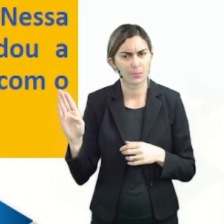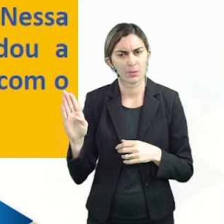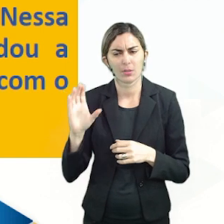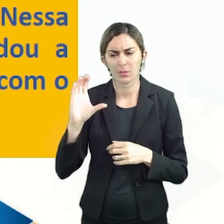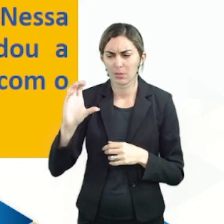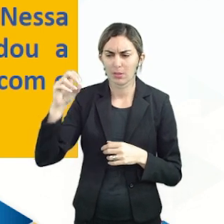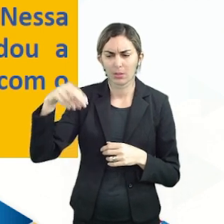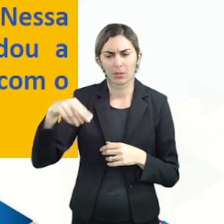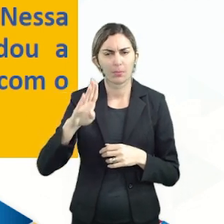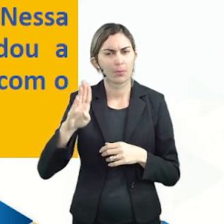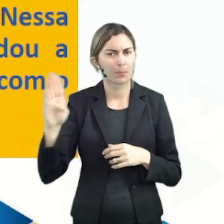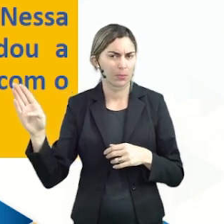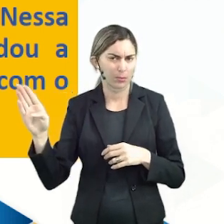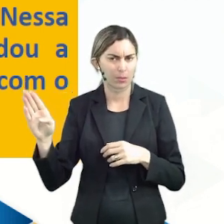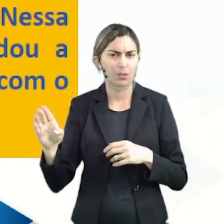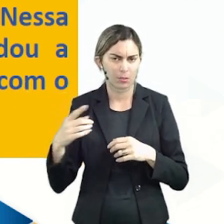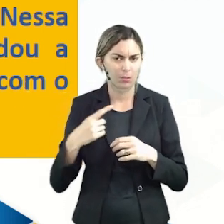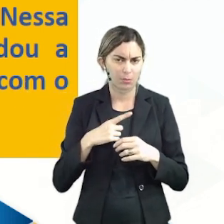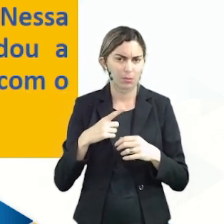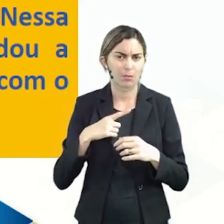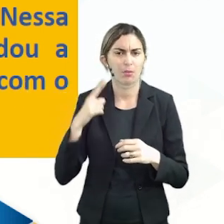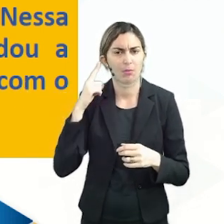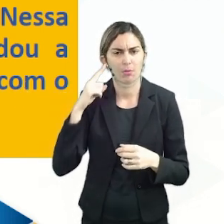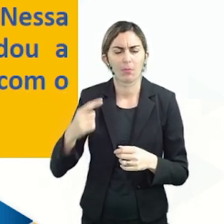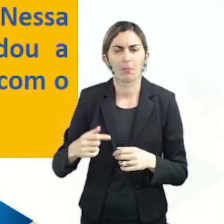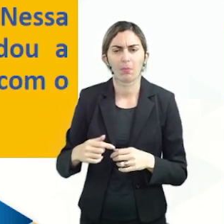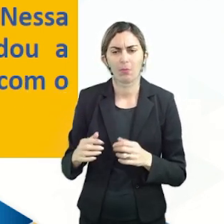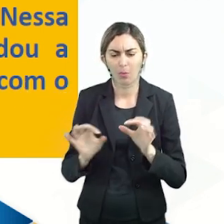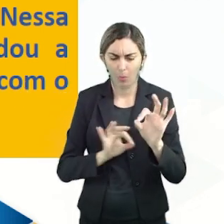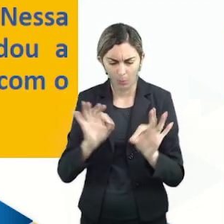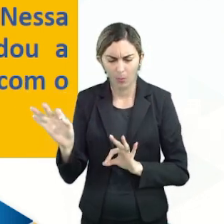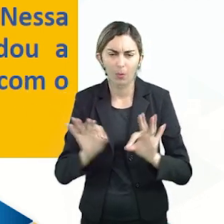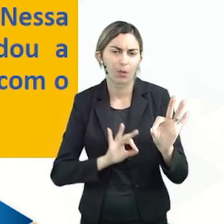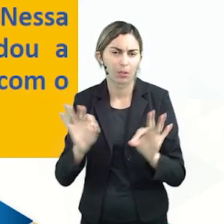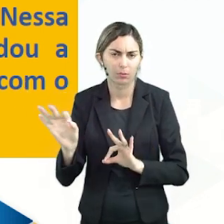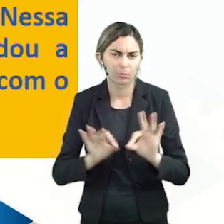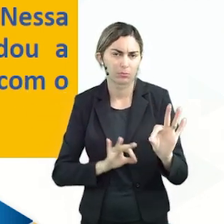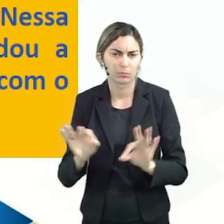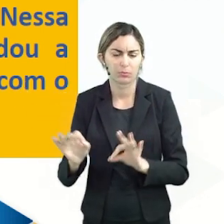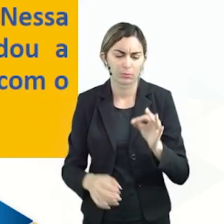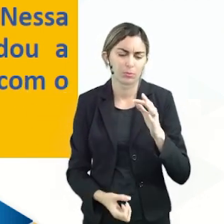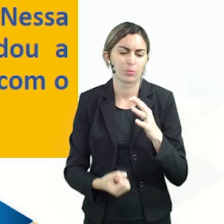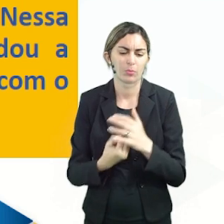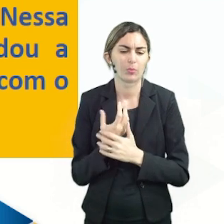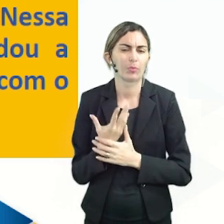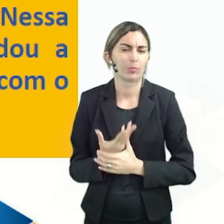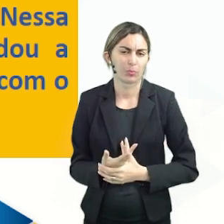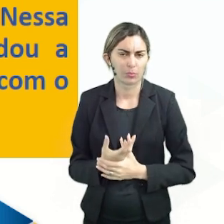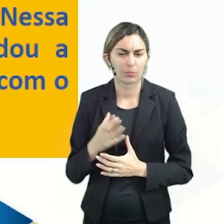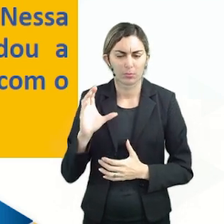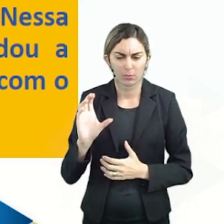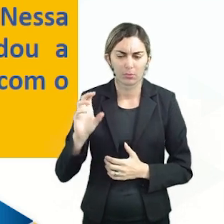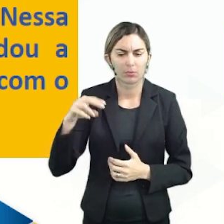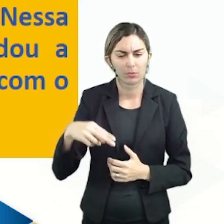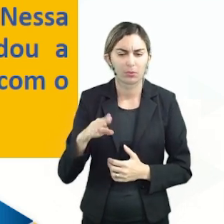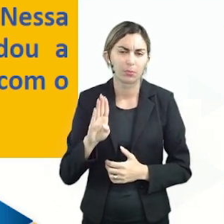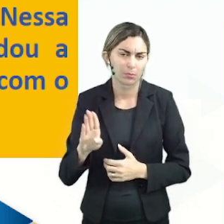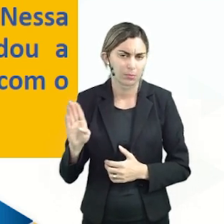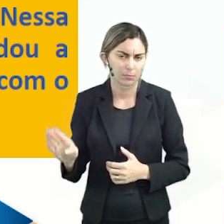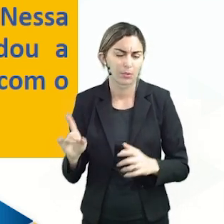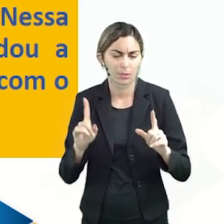CNBB? Que Dom Helder é um dos mentores, organizadores, fundadores. A CNBB é